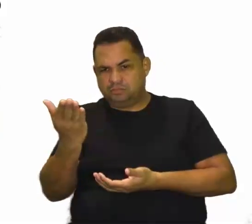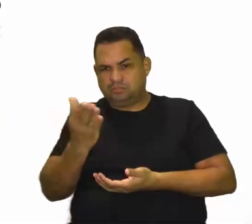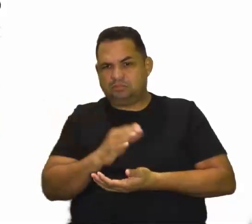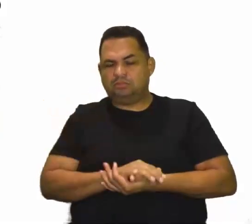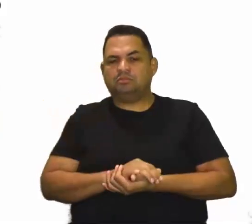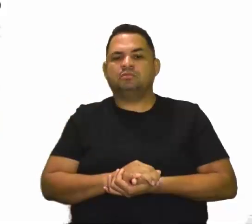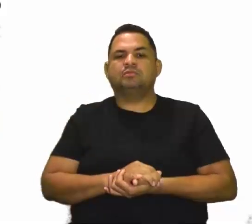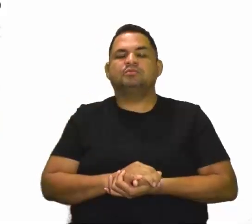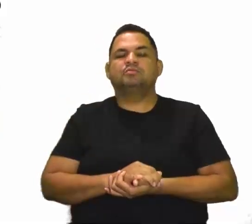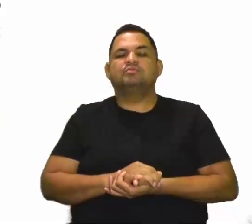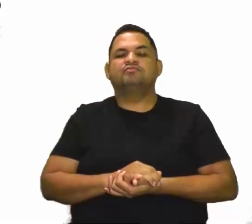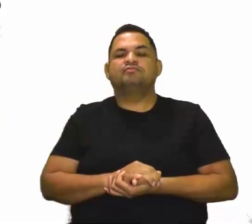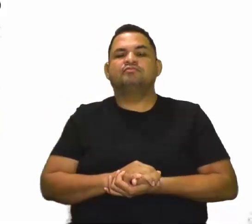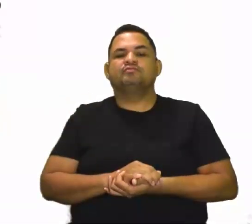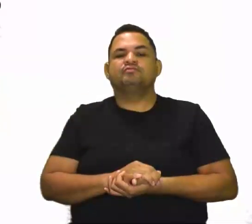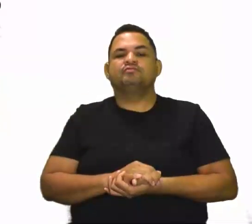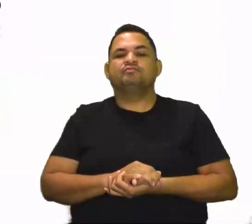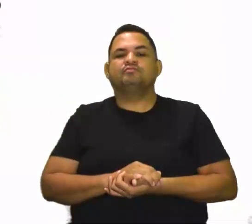Superottosini.